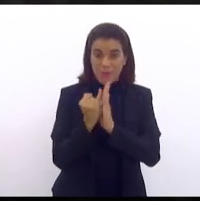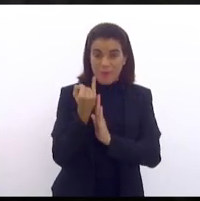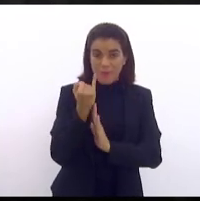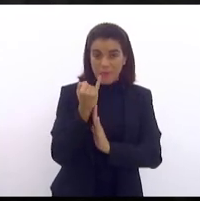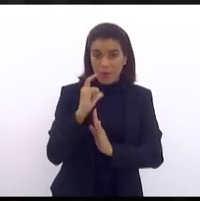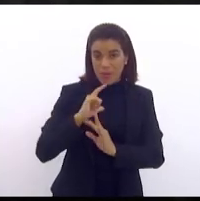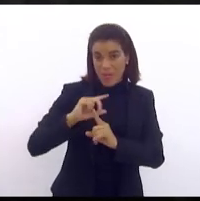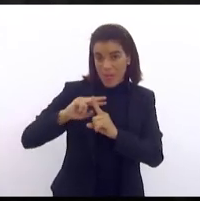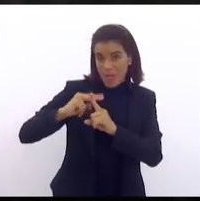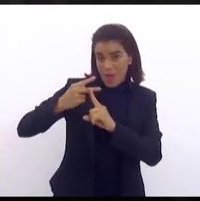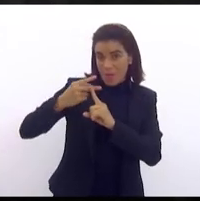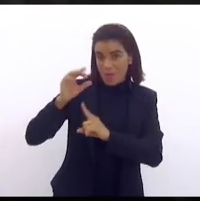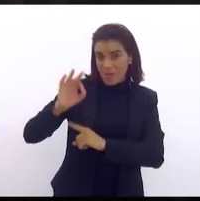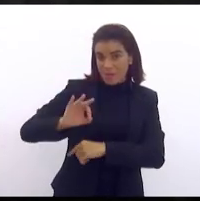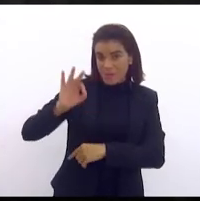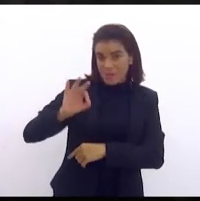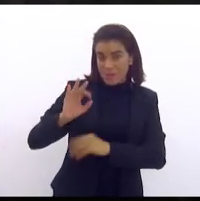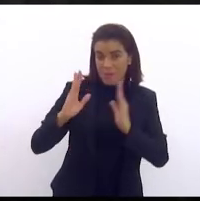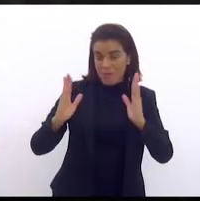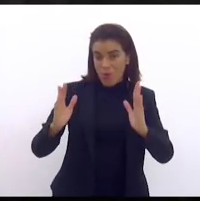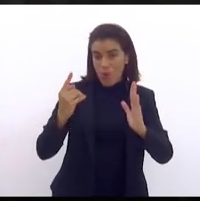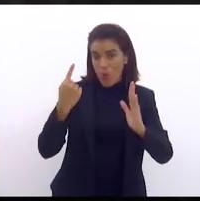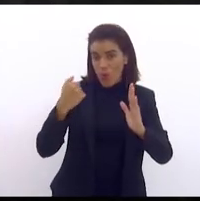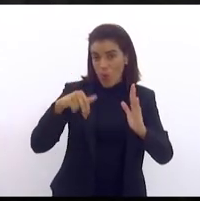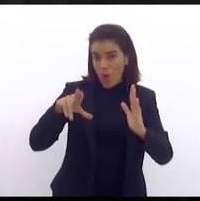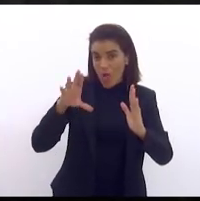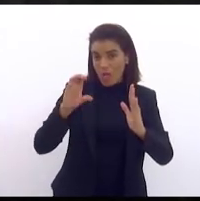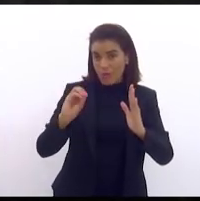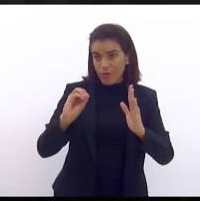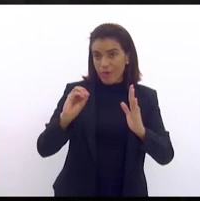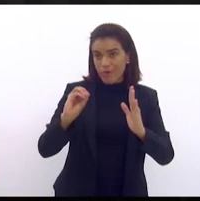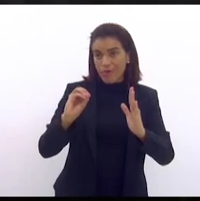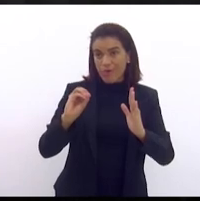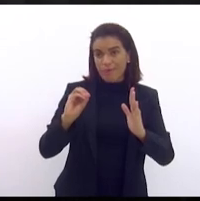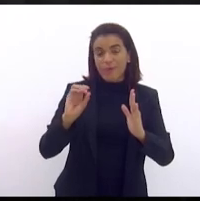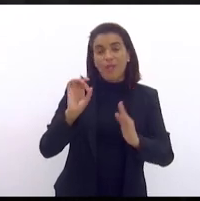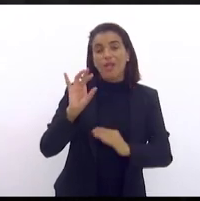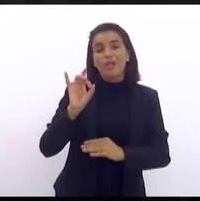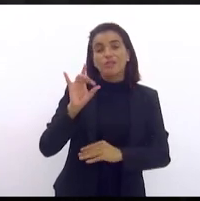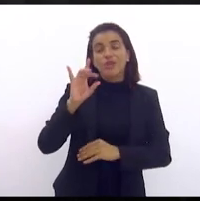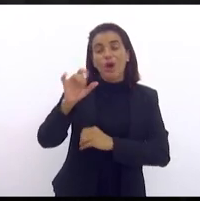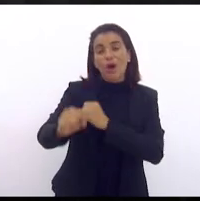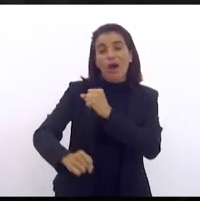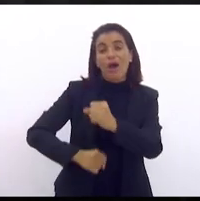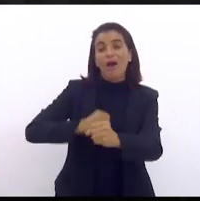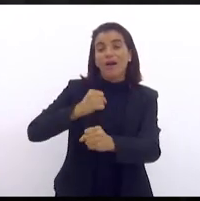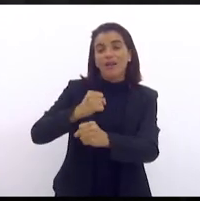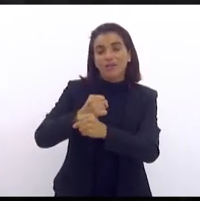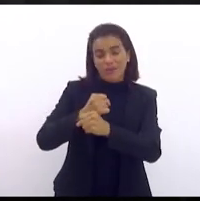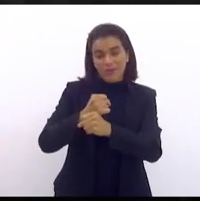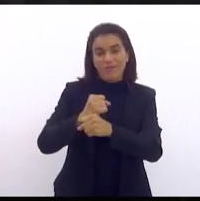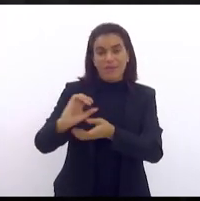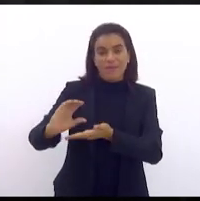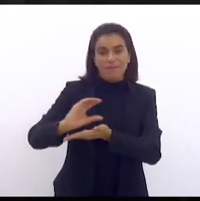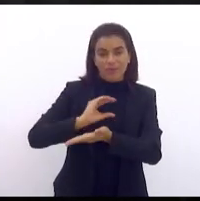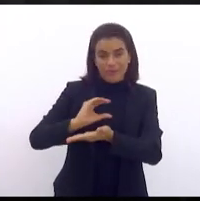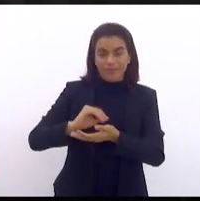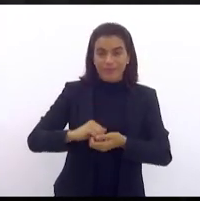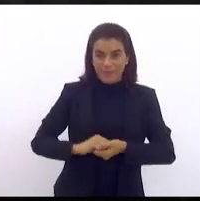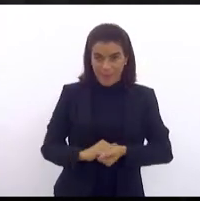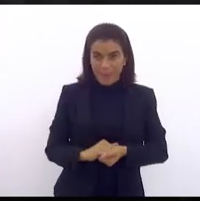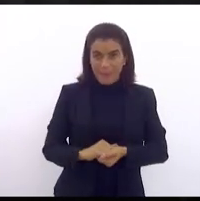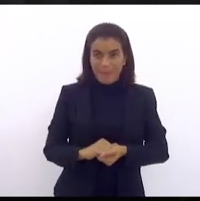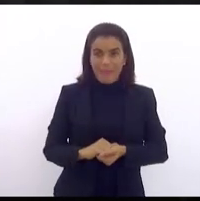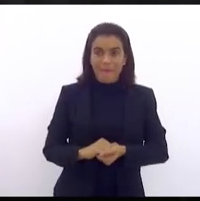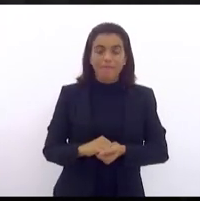tem um aumento de alíquota em um ano em um ano ele só pode valer pro ano seguinte chama-se isso